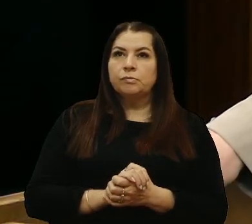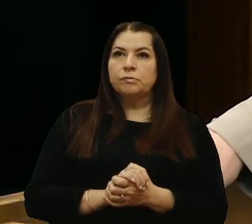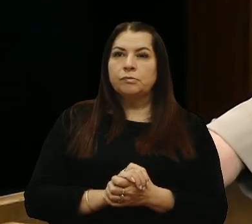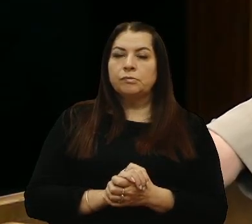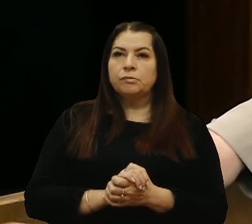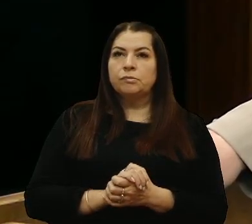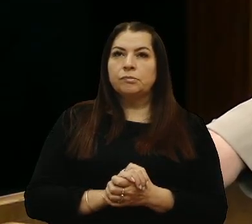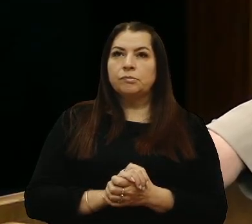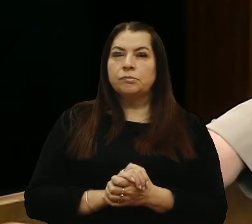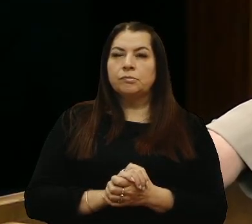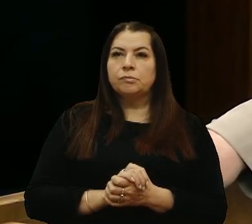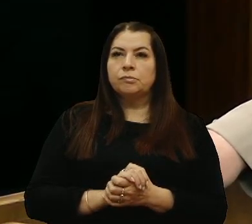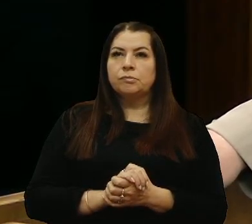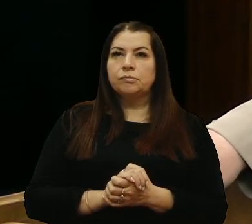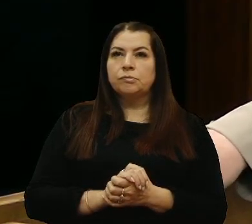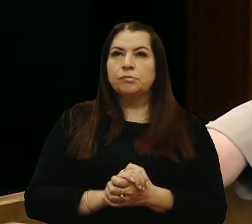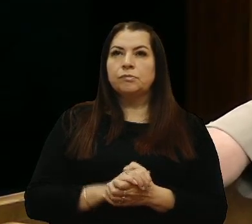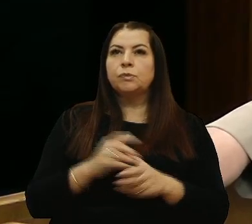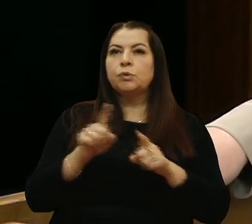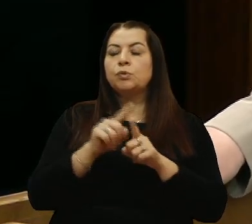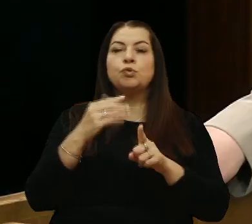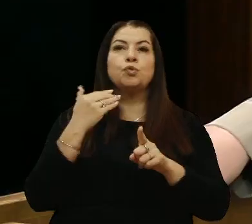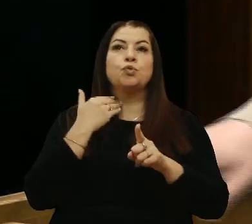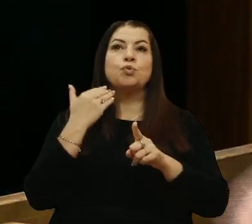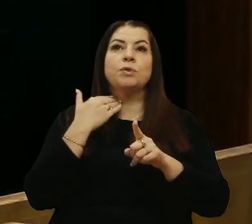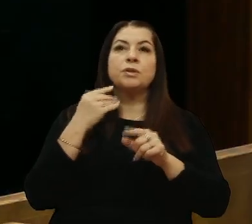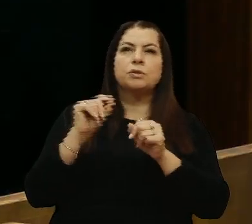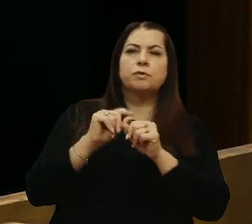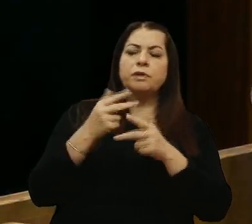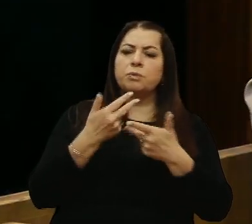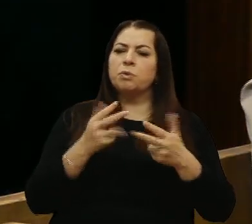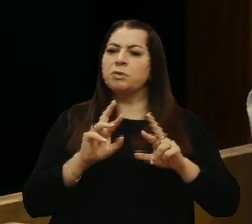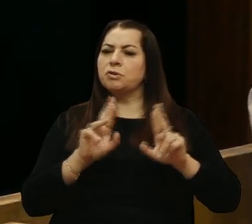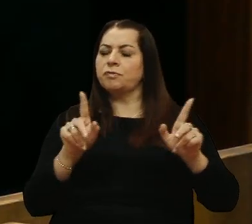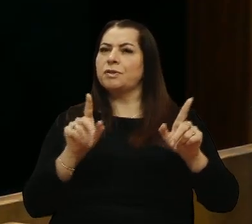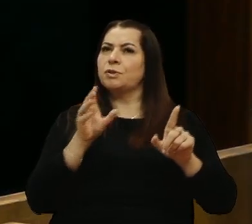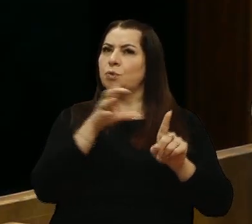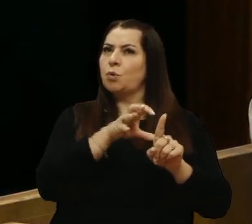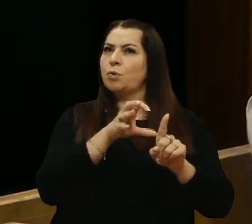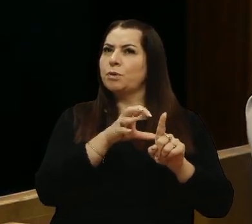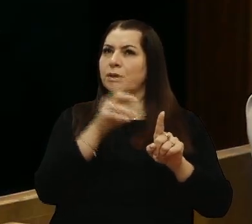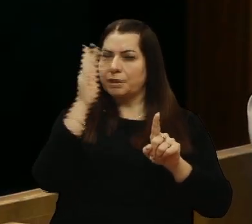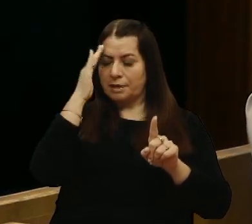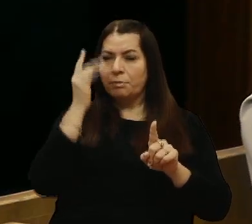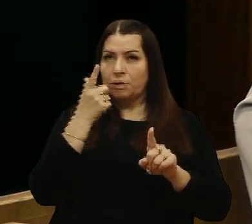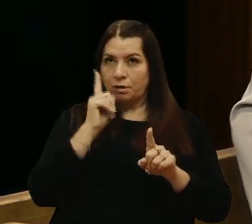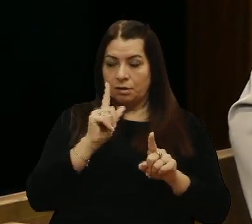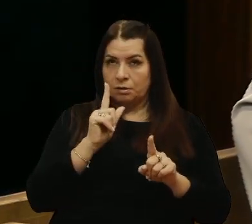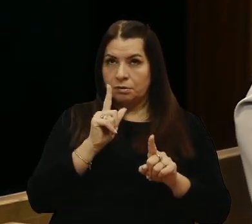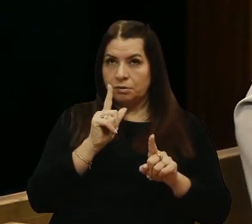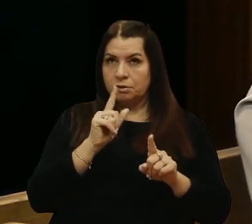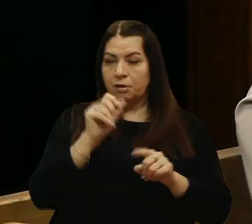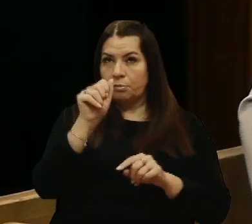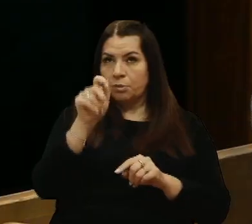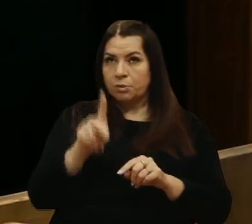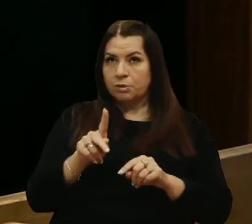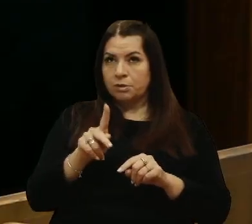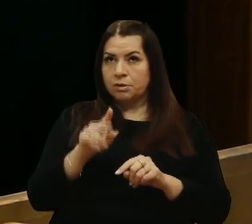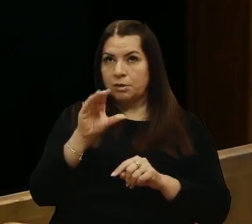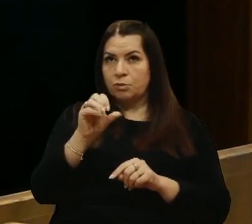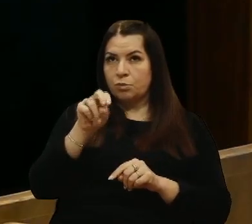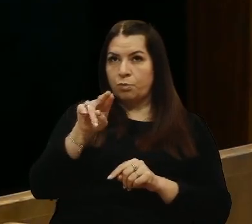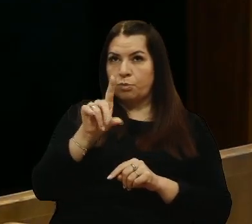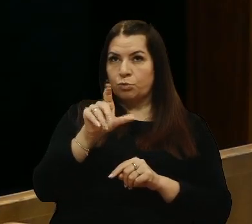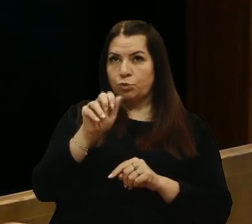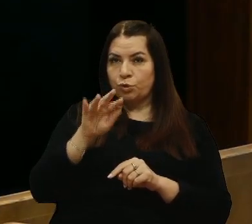Os magistrados, quando fazem um atentado em uma sentença, sabe o que ganham? Uma aposentadoria compulsória